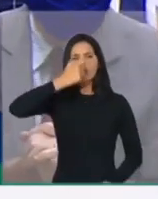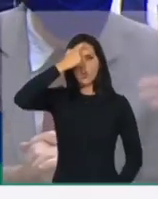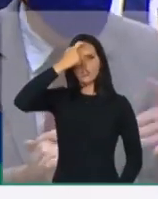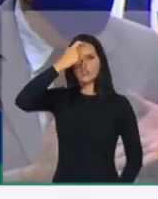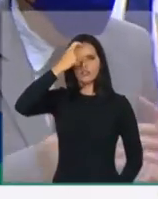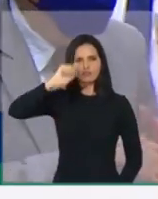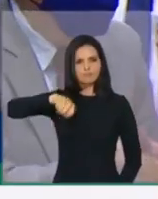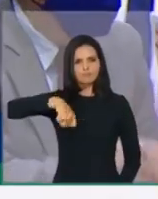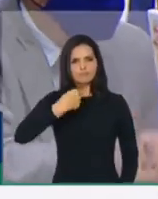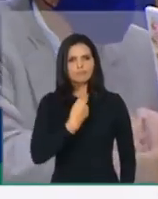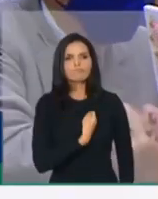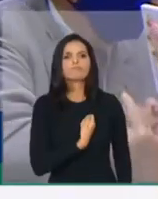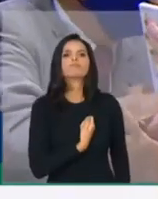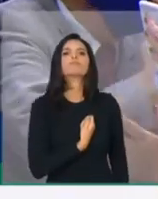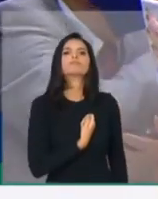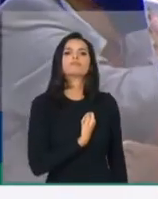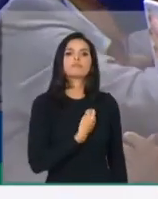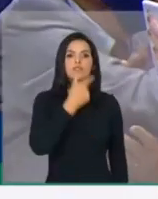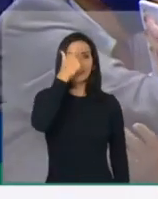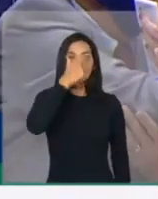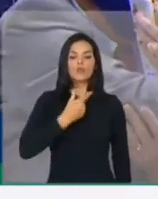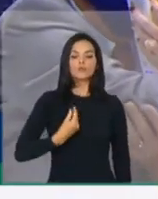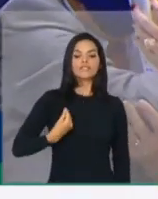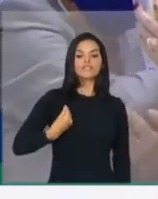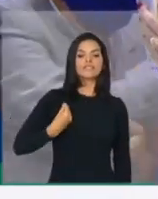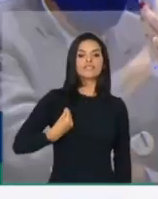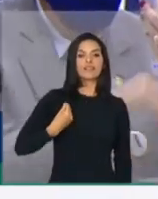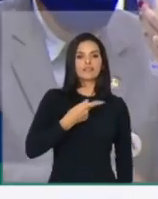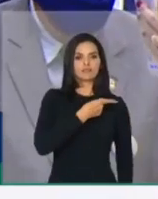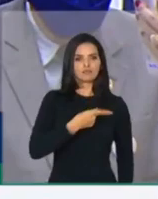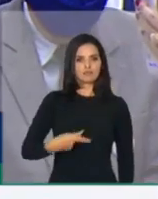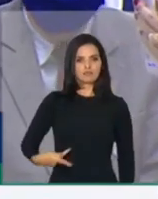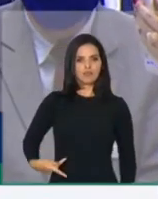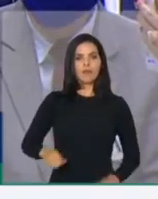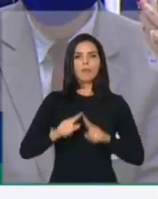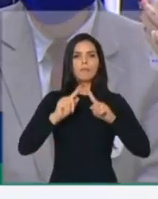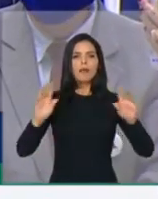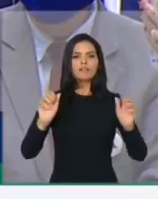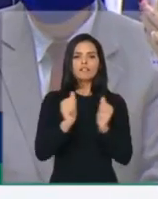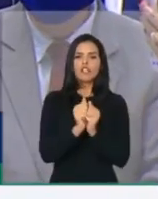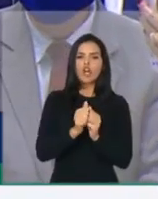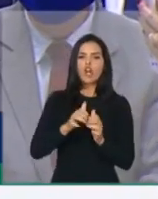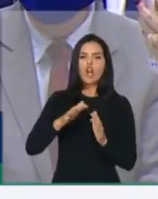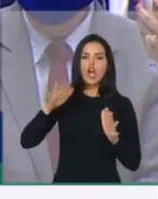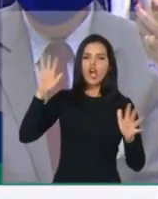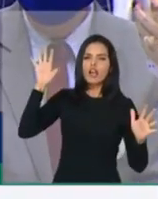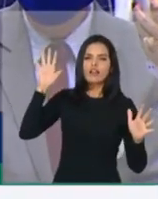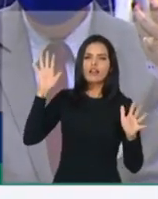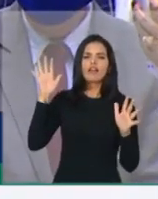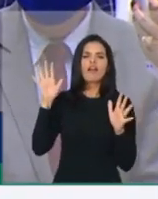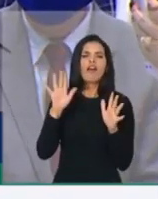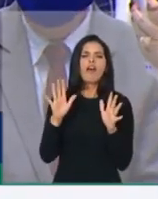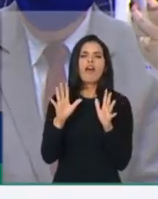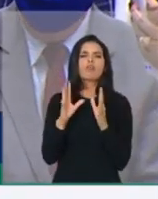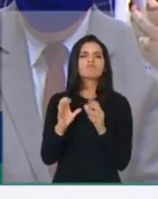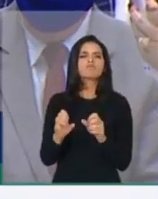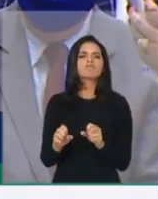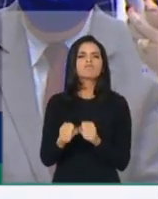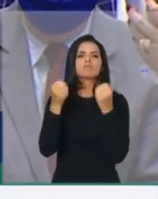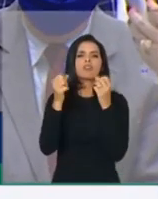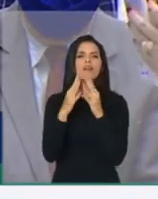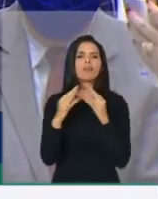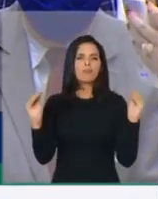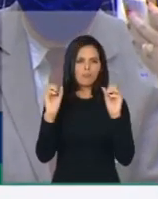sou. Estarei presidente. Toda glória é efêmera. E na vida